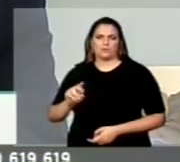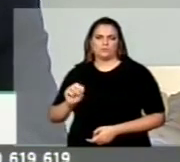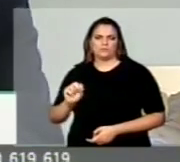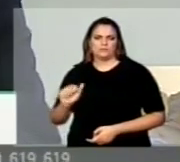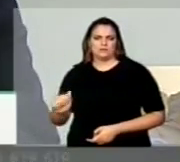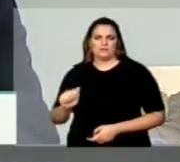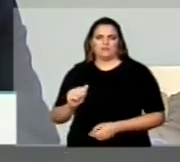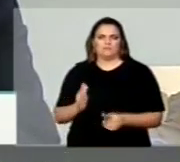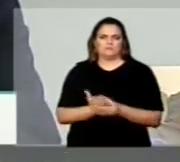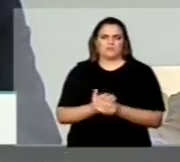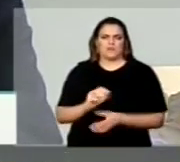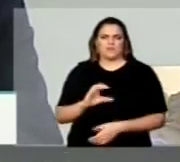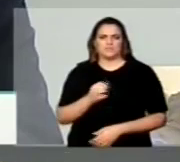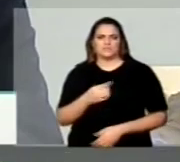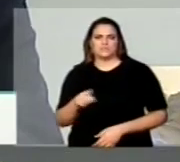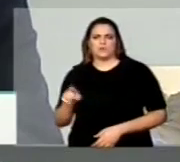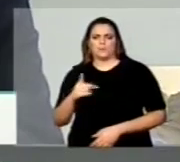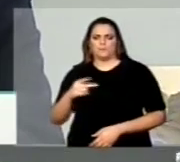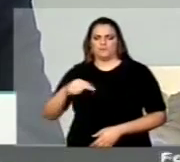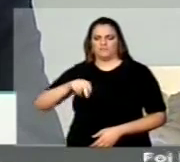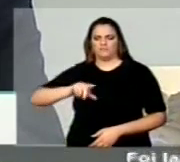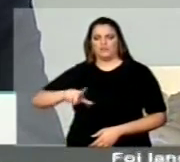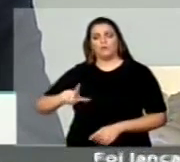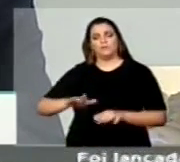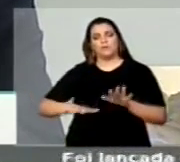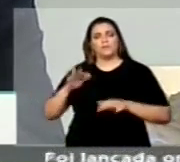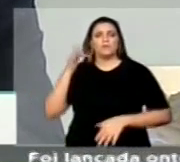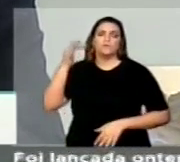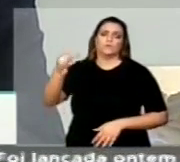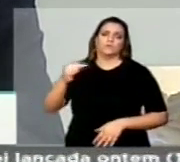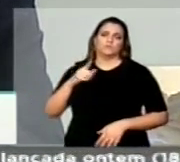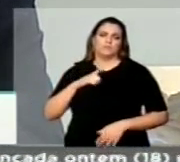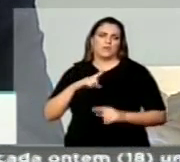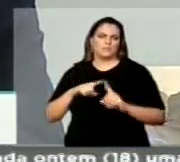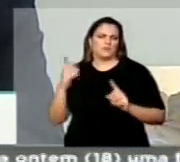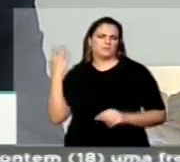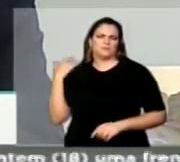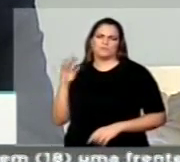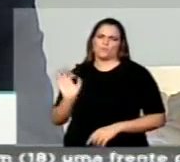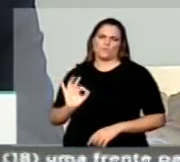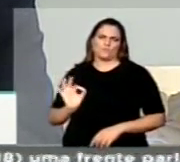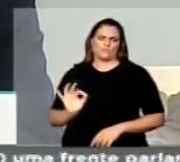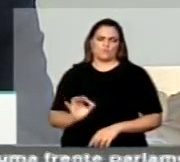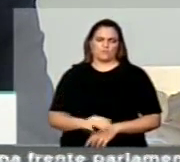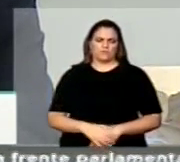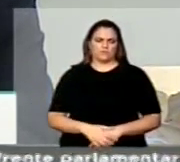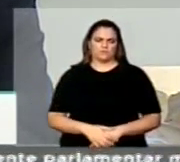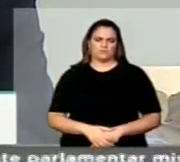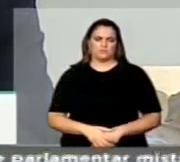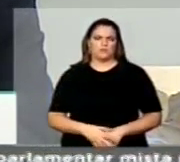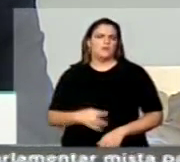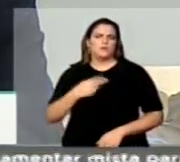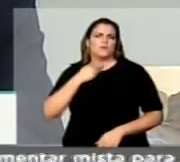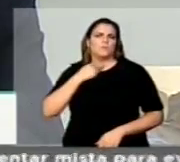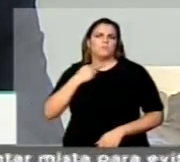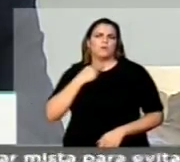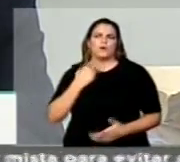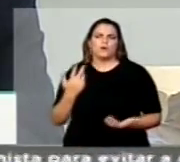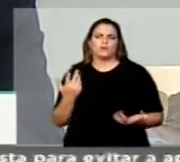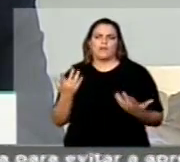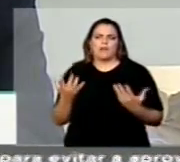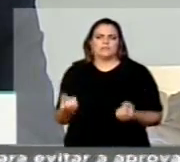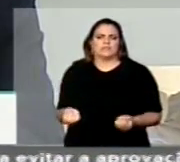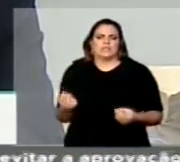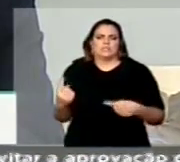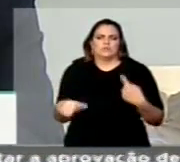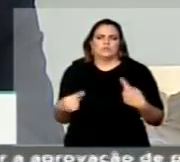tenha, naquele momento não a tinha. Não se pode promover a discussão do afastamento de uma presidente da República ou